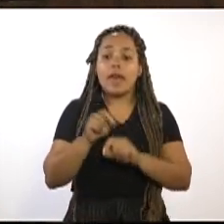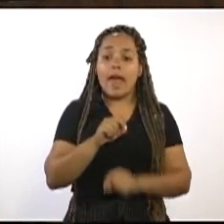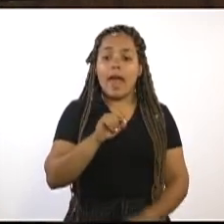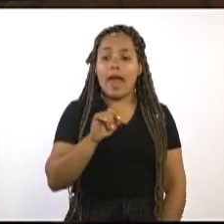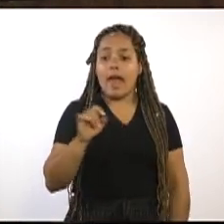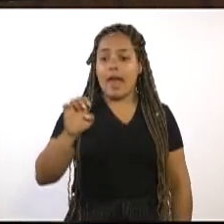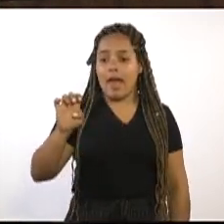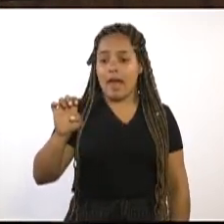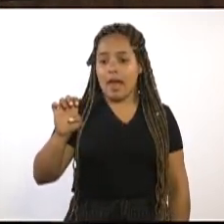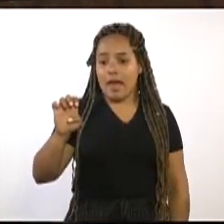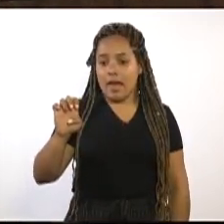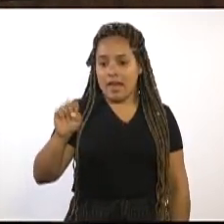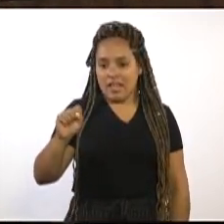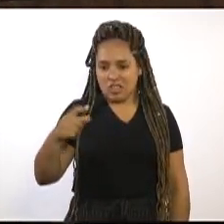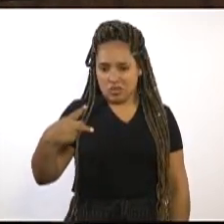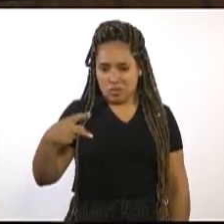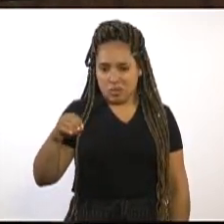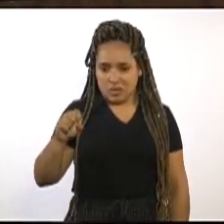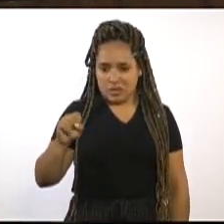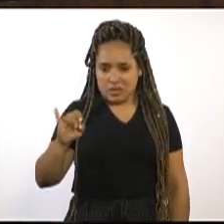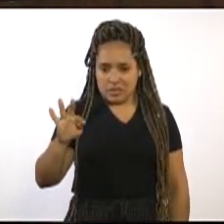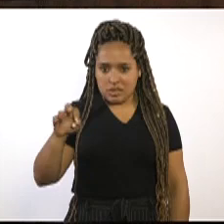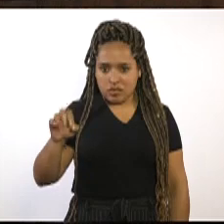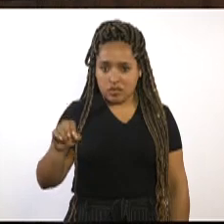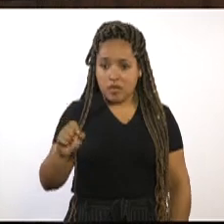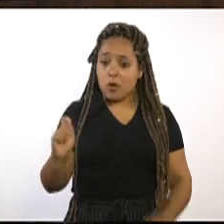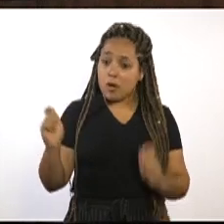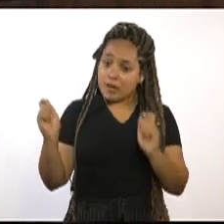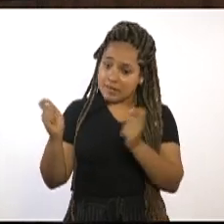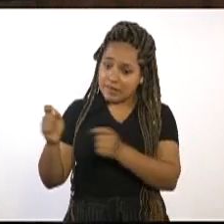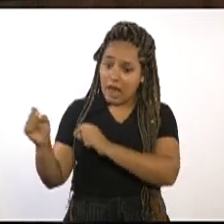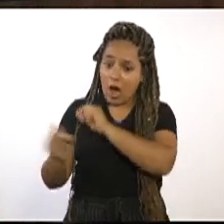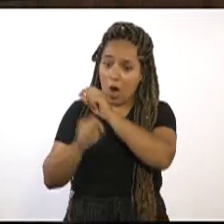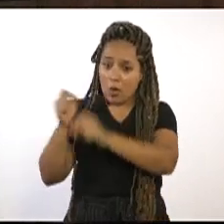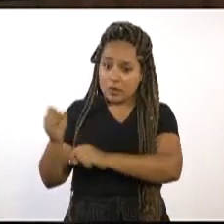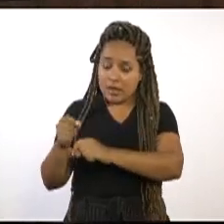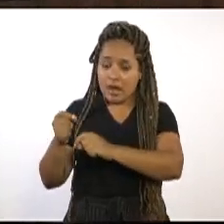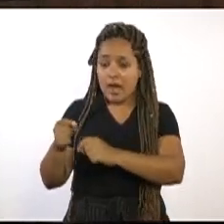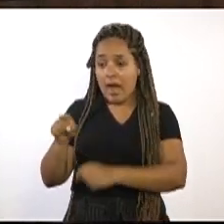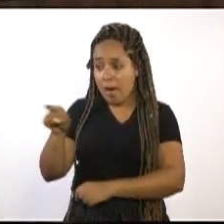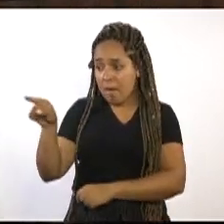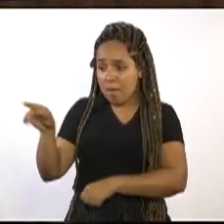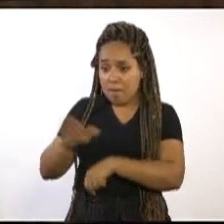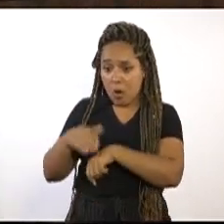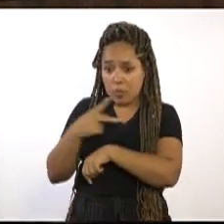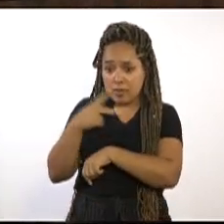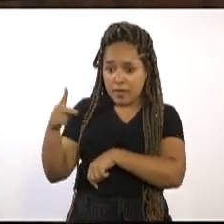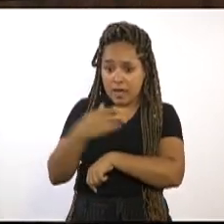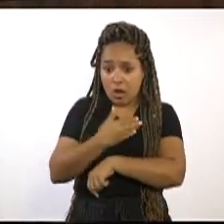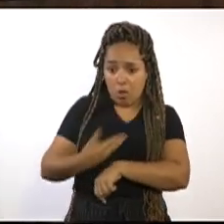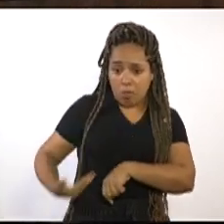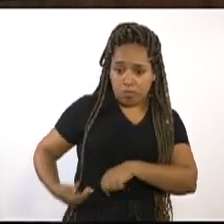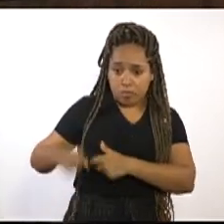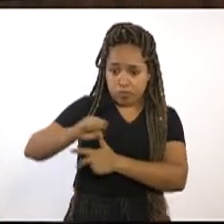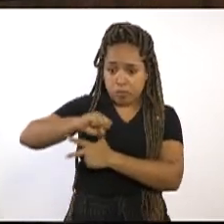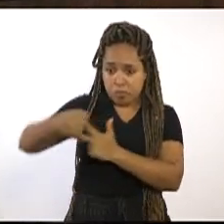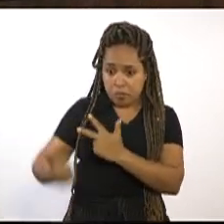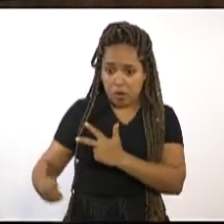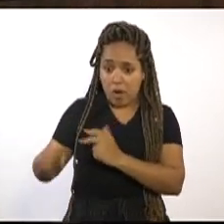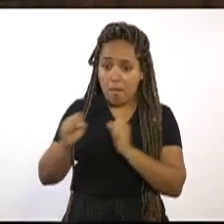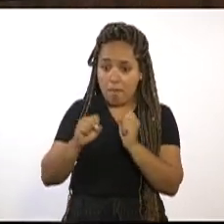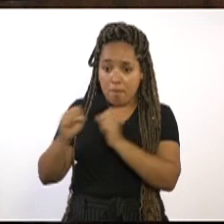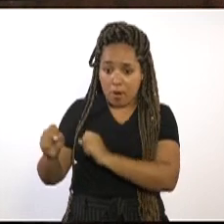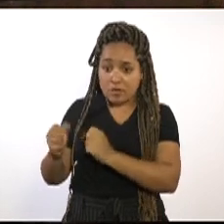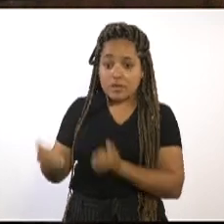autorização ao Poder Executivo a realizar determinadas despesas. Ou seja, dá-se autorização, mas não se